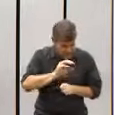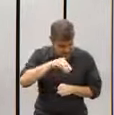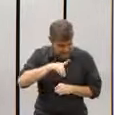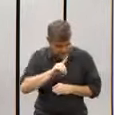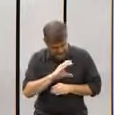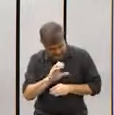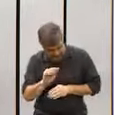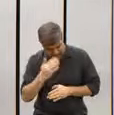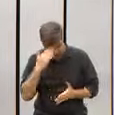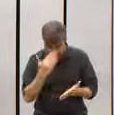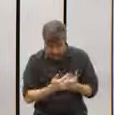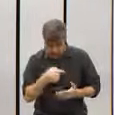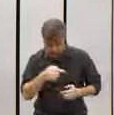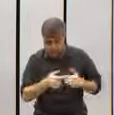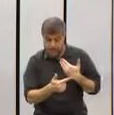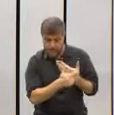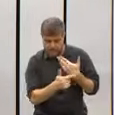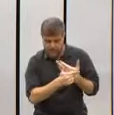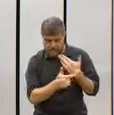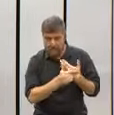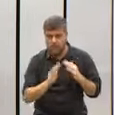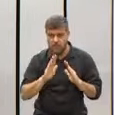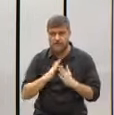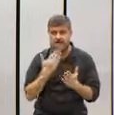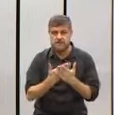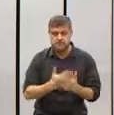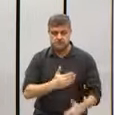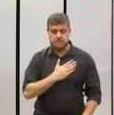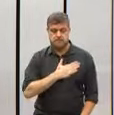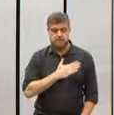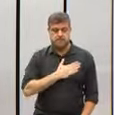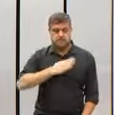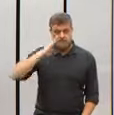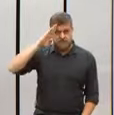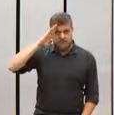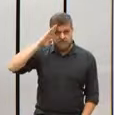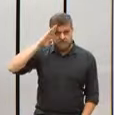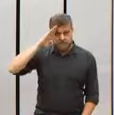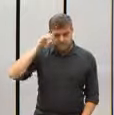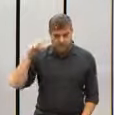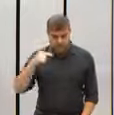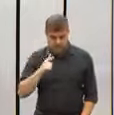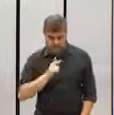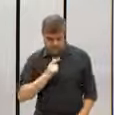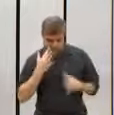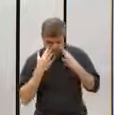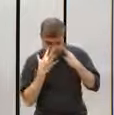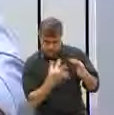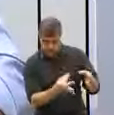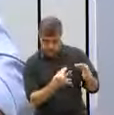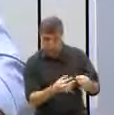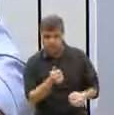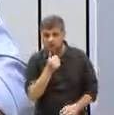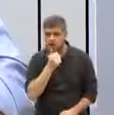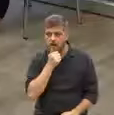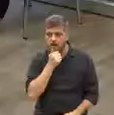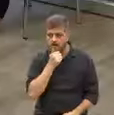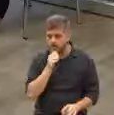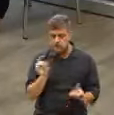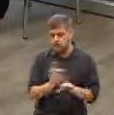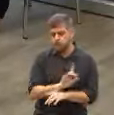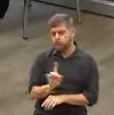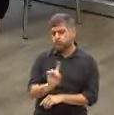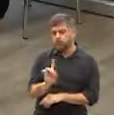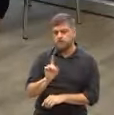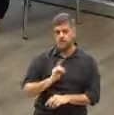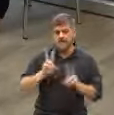eu acredito que sim, a questão das escolas cívico-militares. Isso daí, vocês têm esse olhar ou não? Ainda não. Esse